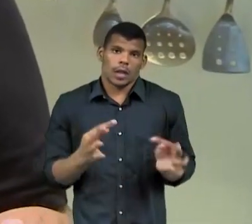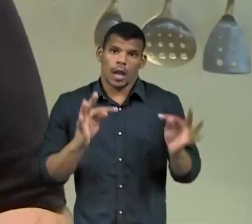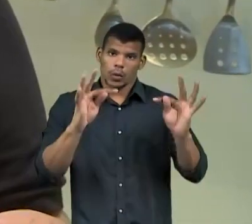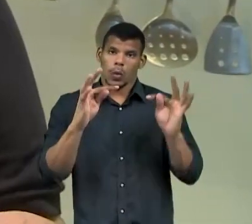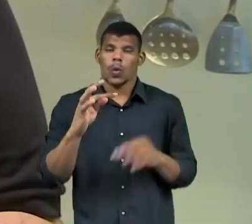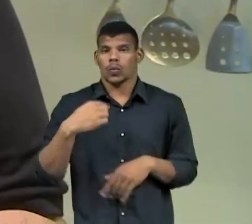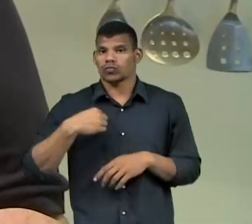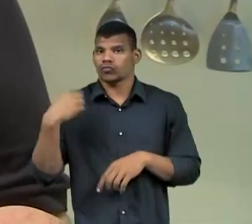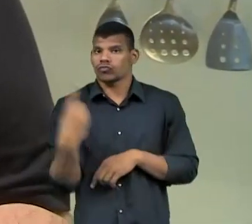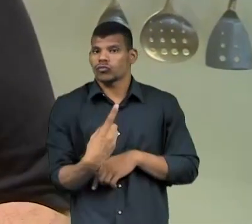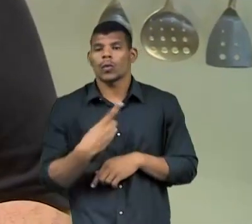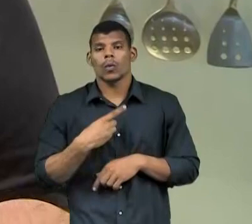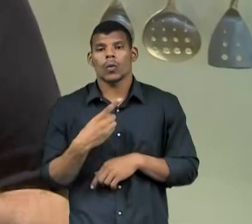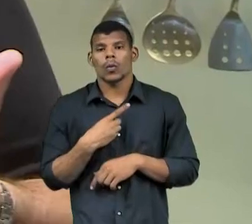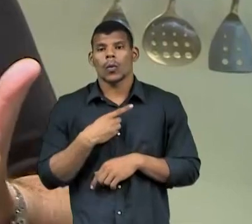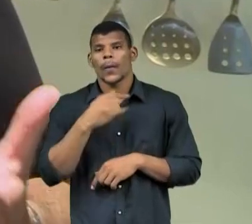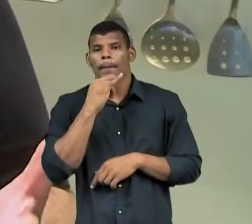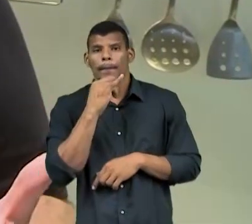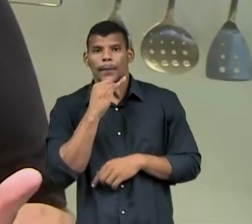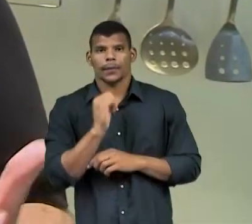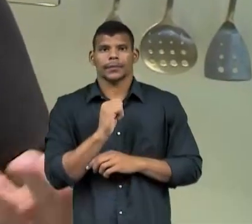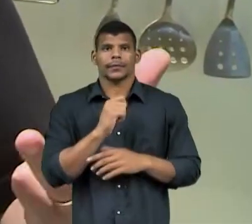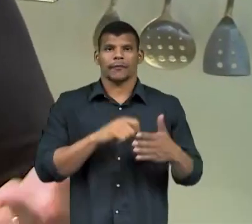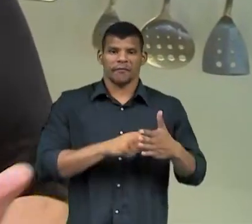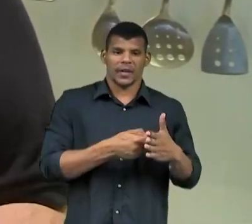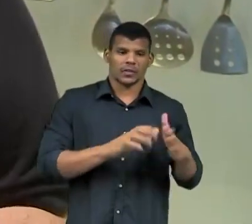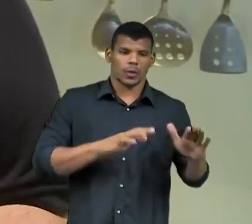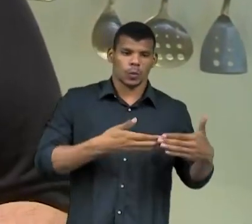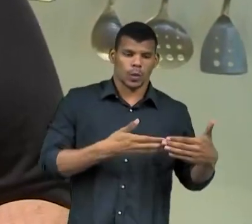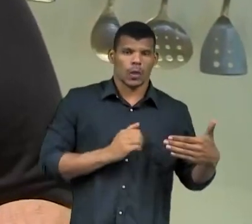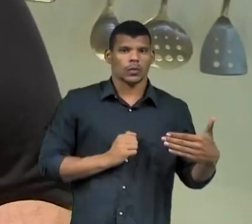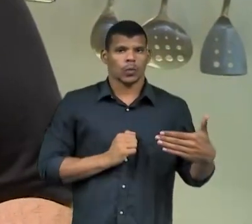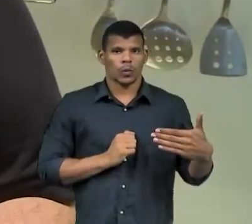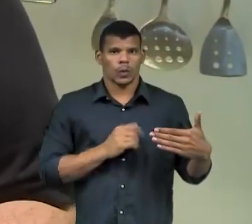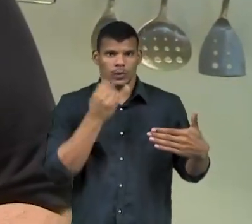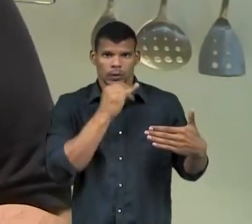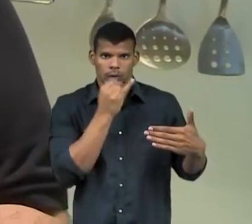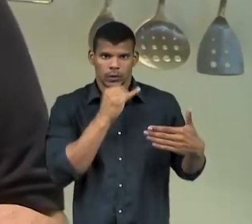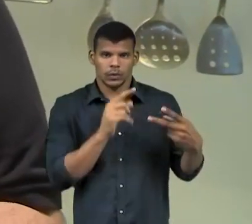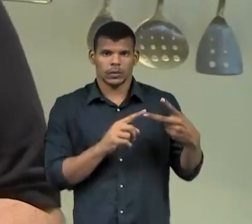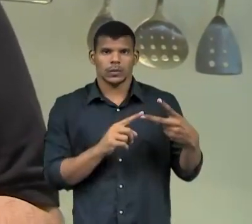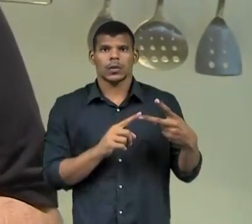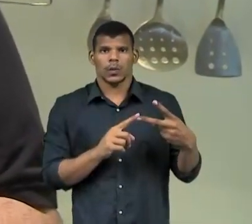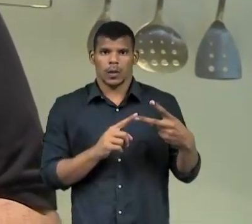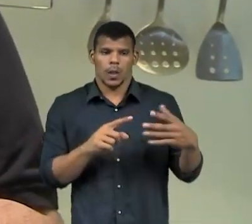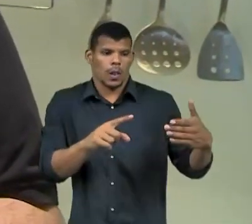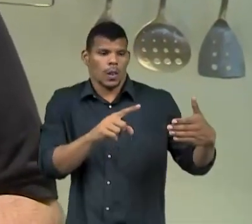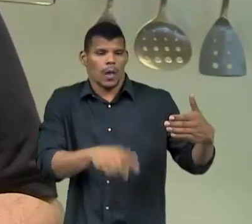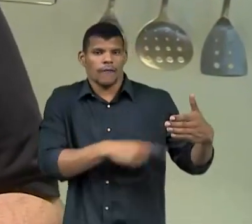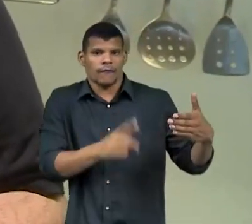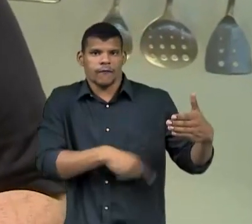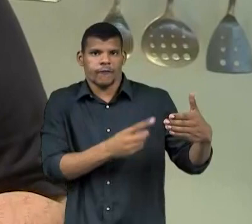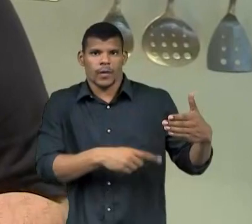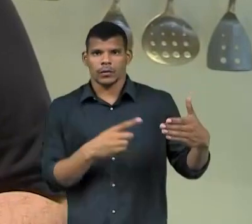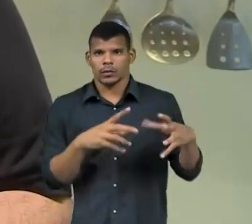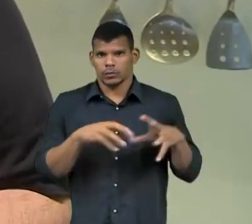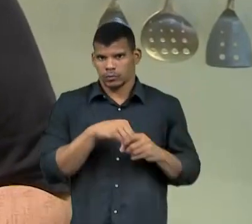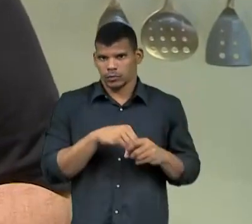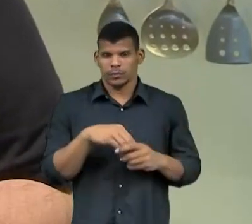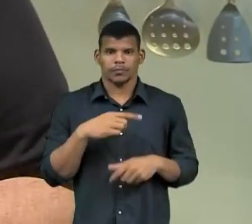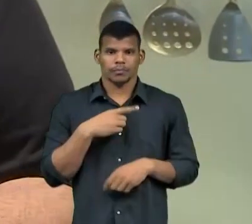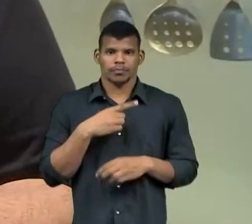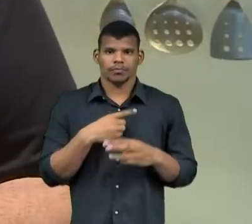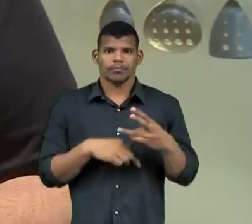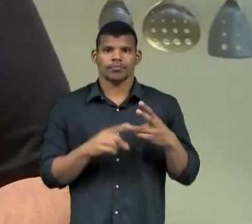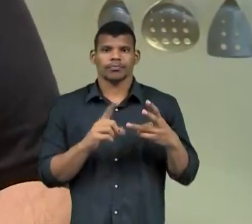desses apartamentos, como fechaduras eletrônicas, como as próprias lavanderias no prédio, com a